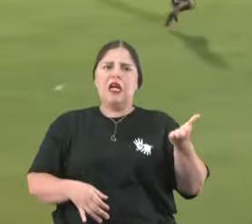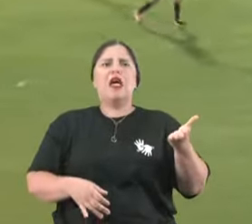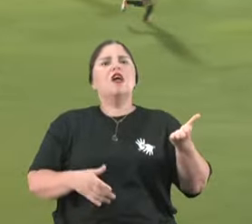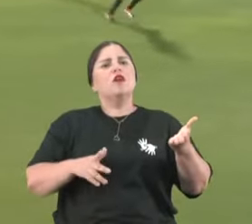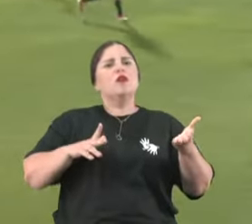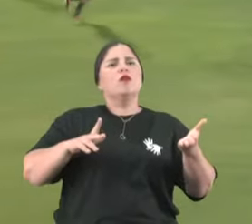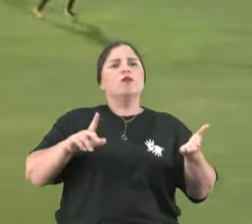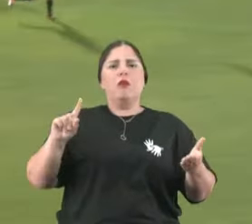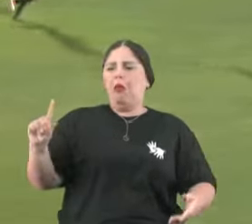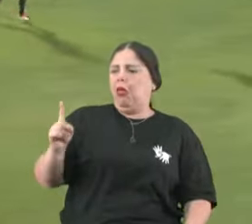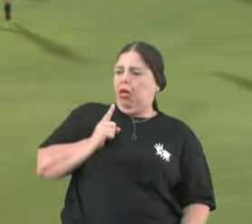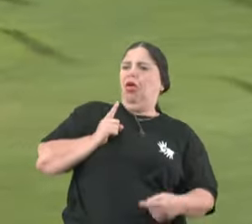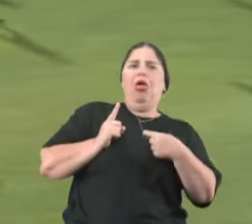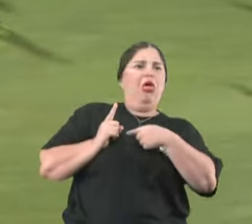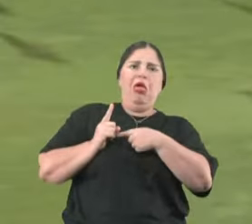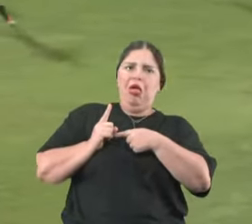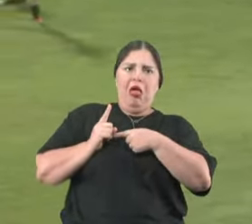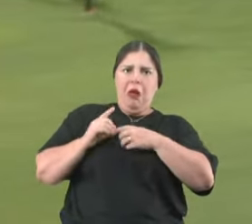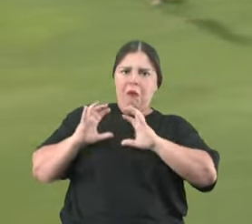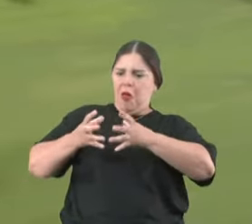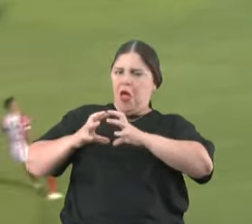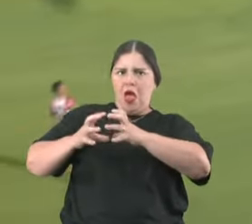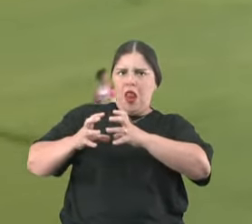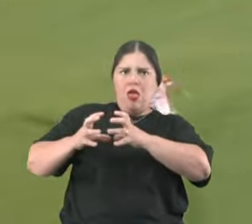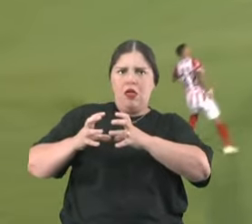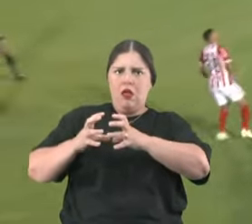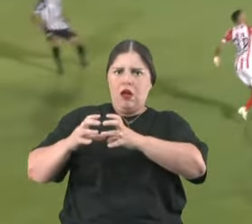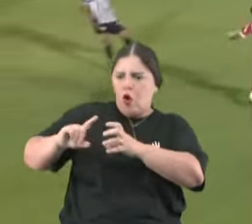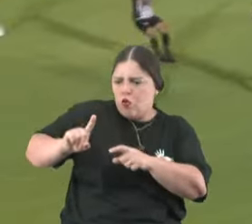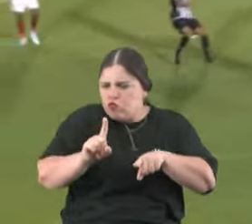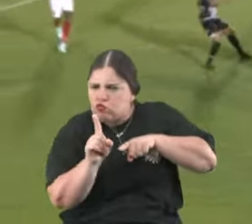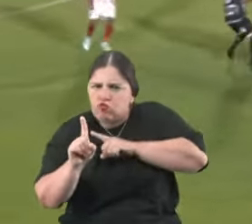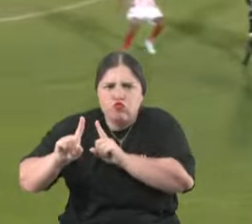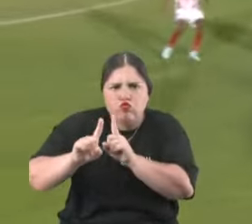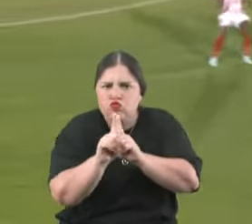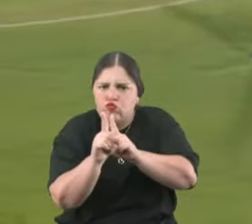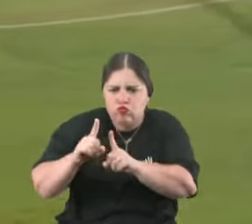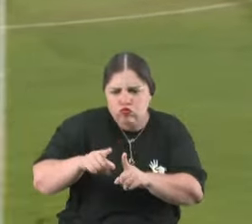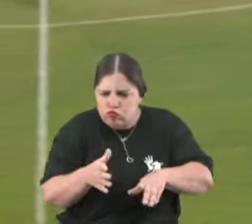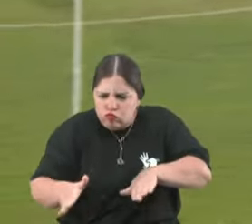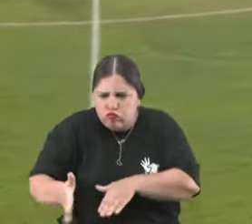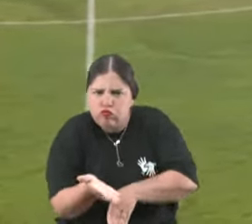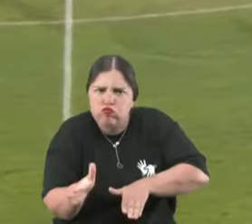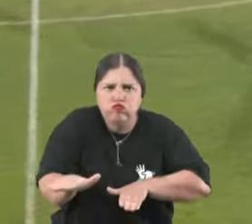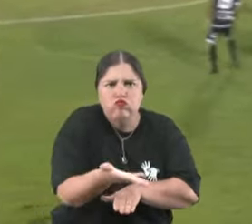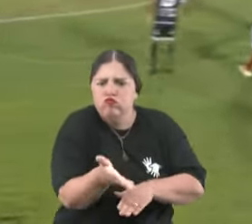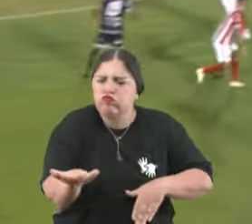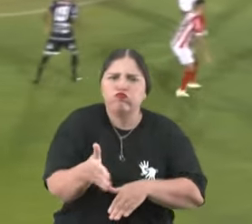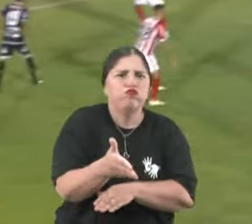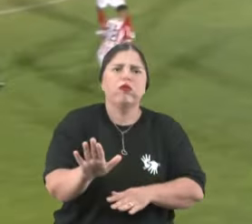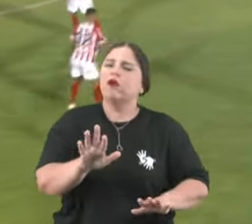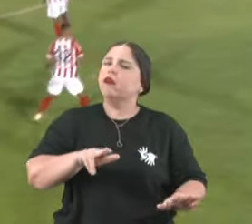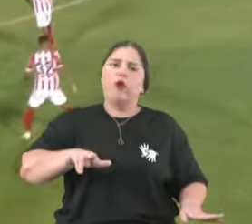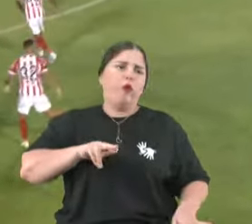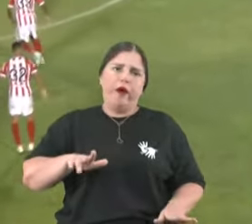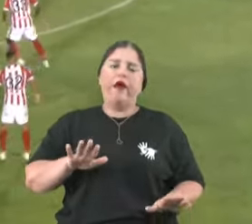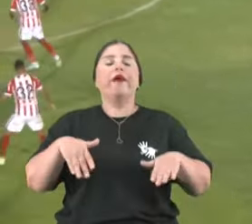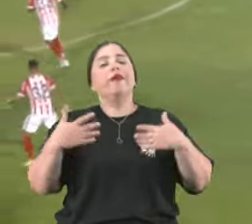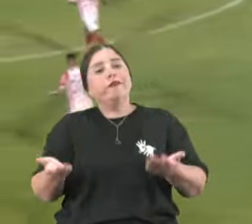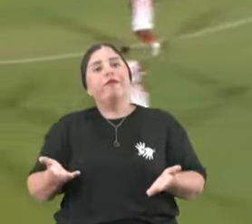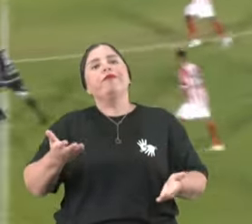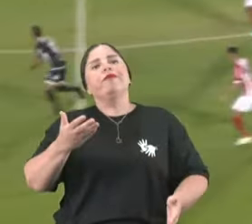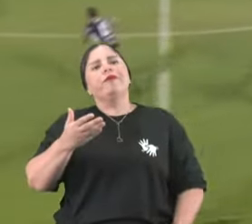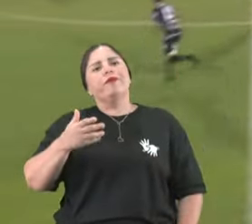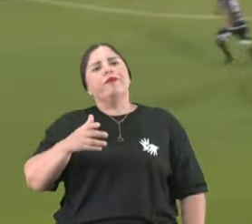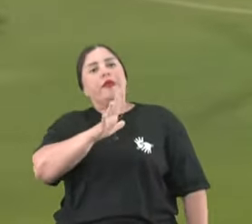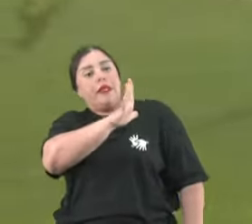do Heron, só que na queda o Heron machuca. Isso. E aí já vem o Gustavo Henrique, CRB perdendo mais